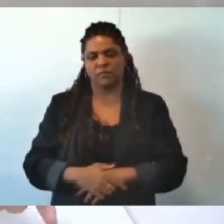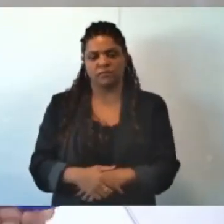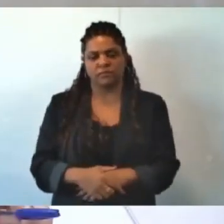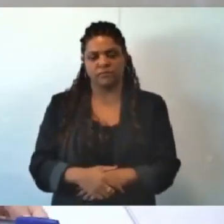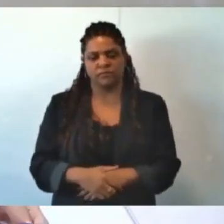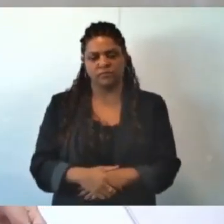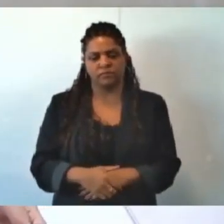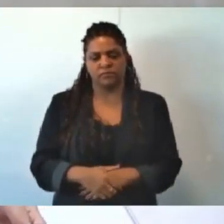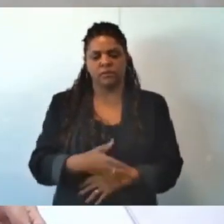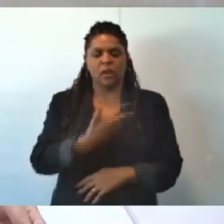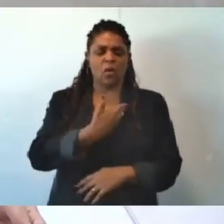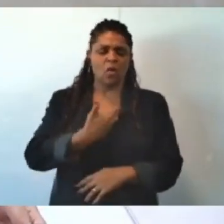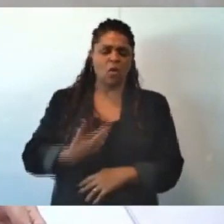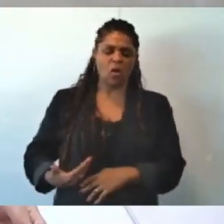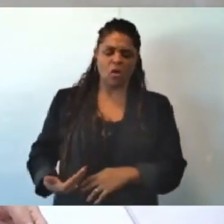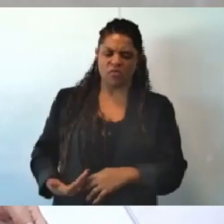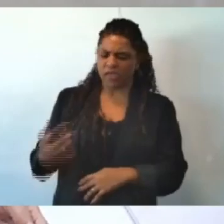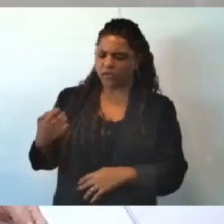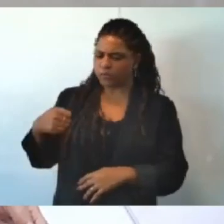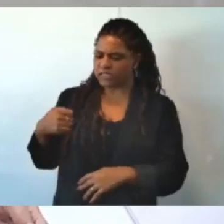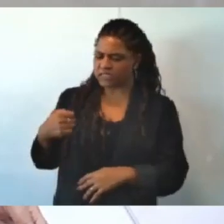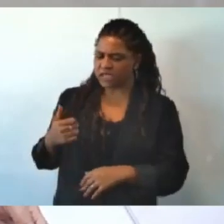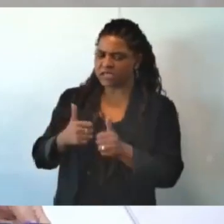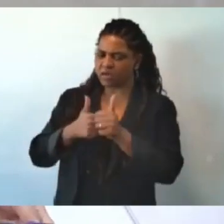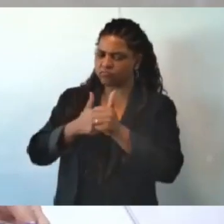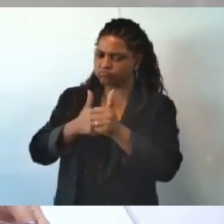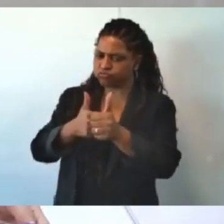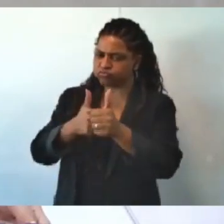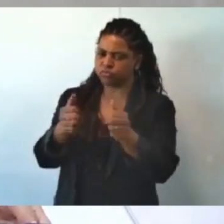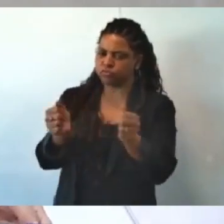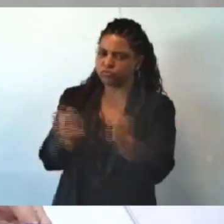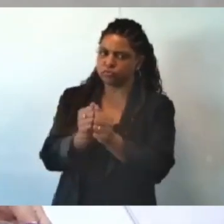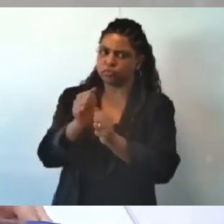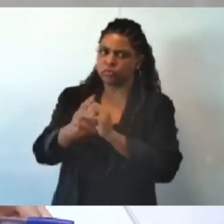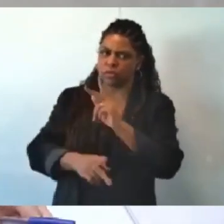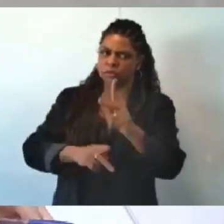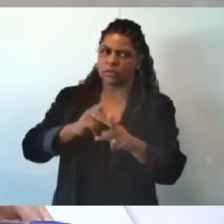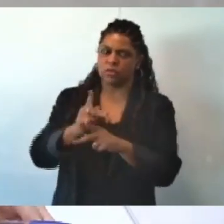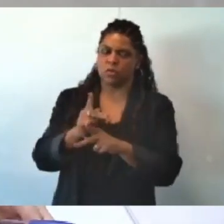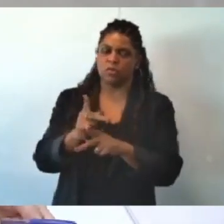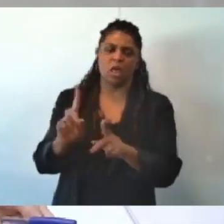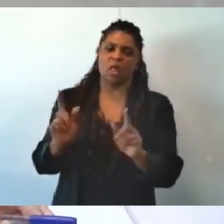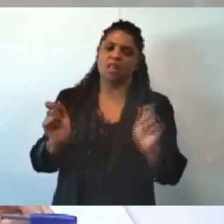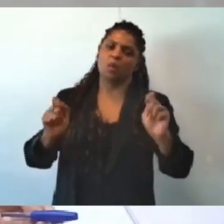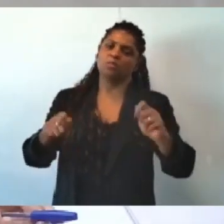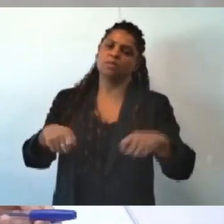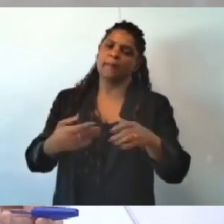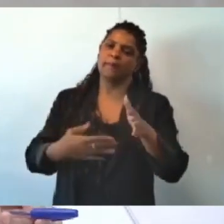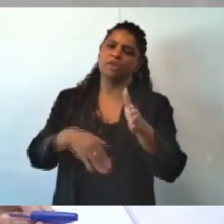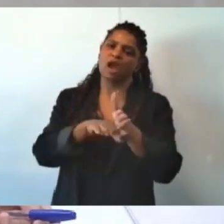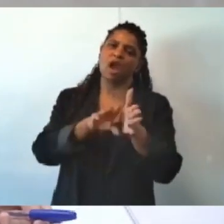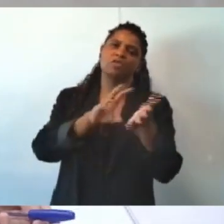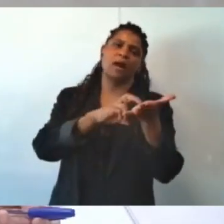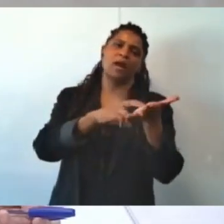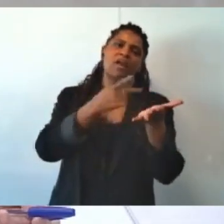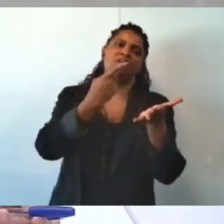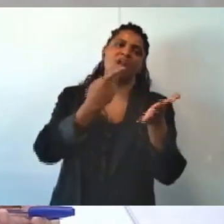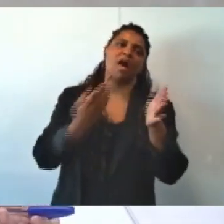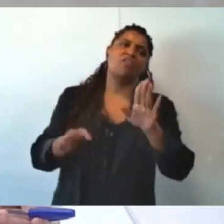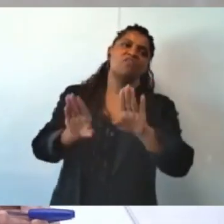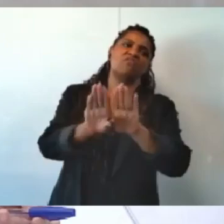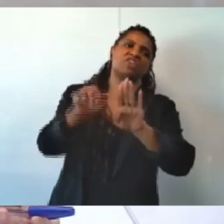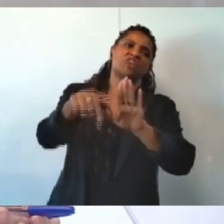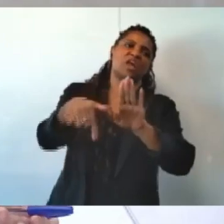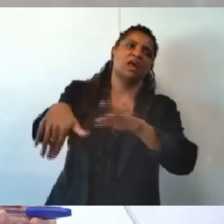Governo tem que caminhar junto com a população. Não dá para chegar de manhã e falar, eu vou fechar essa rua aqui porque eu acho que vai